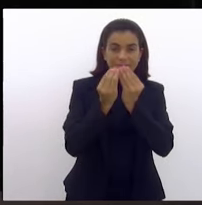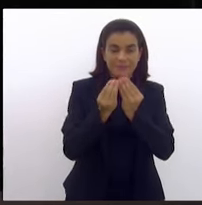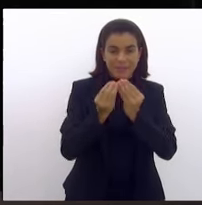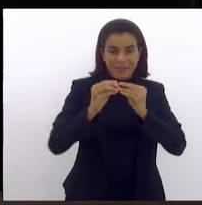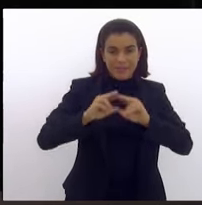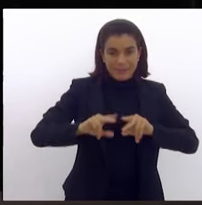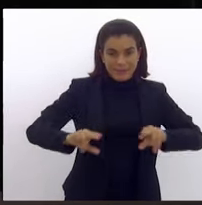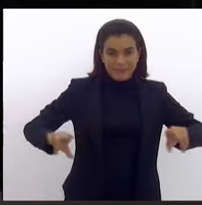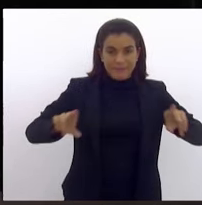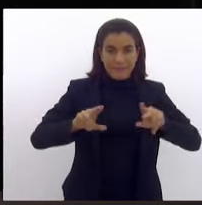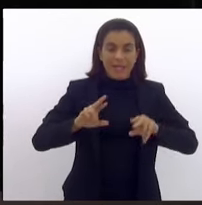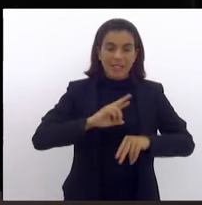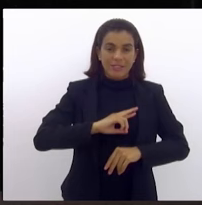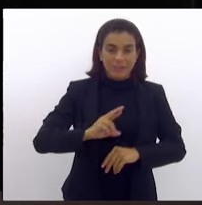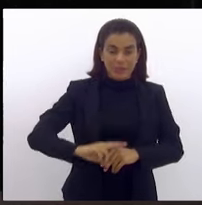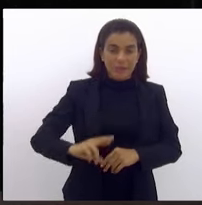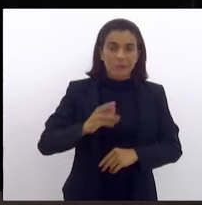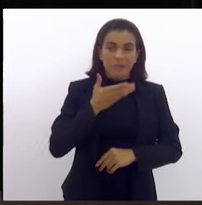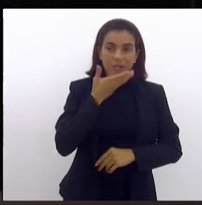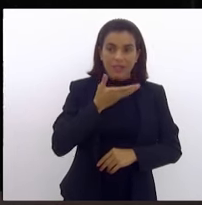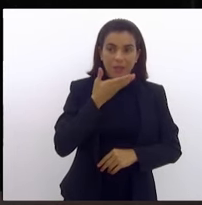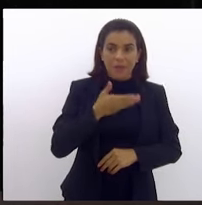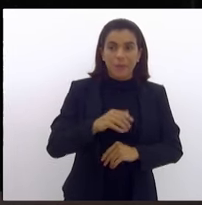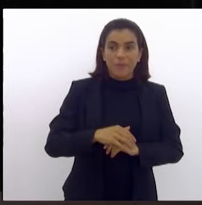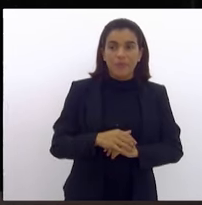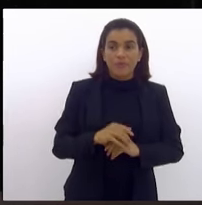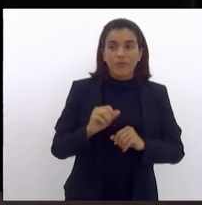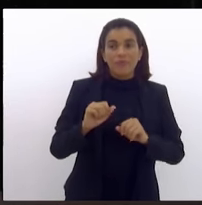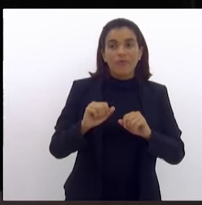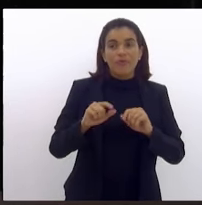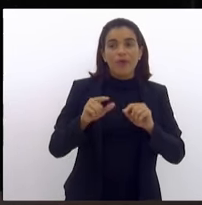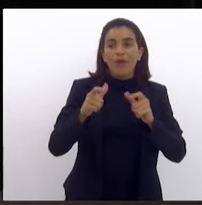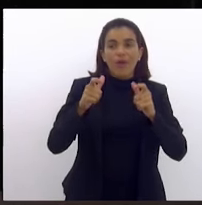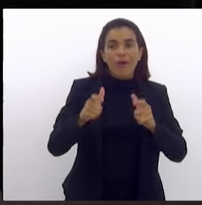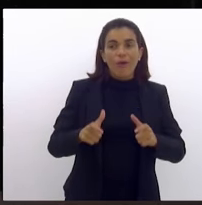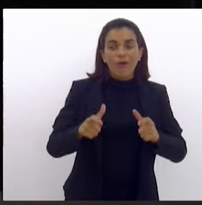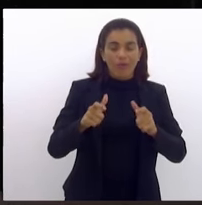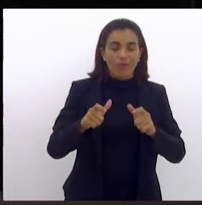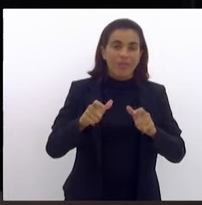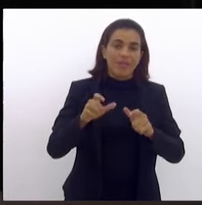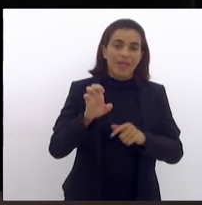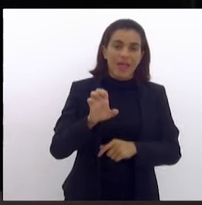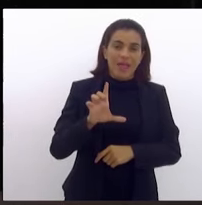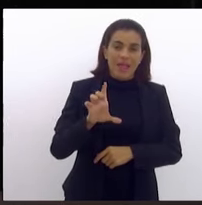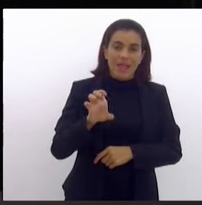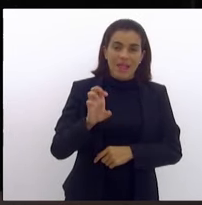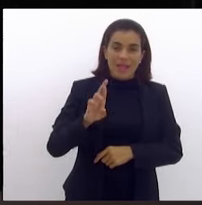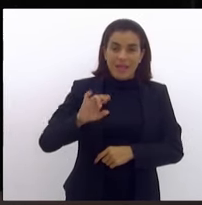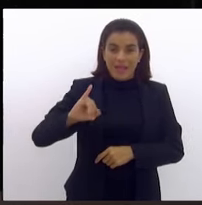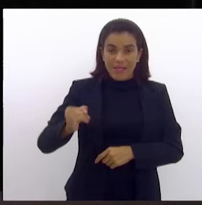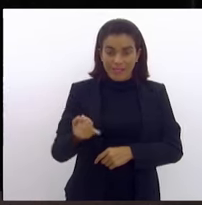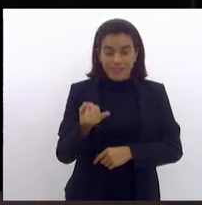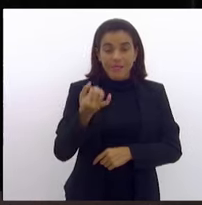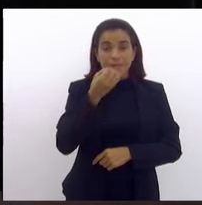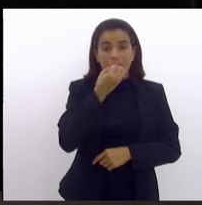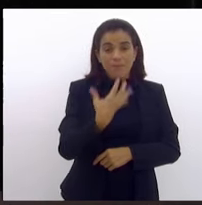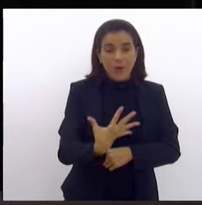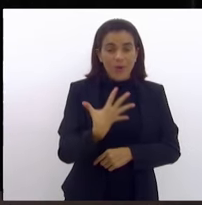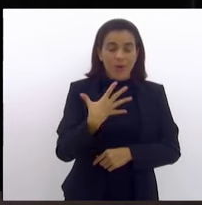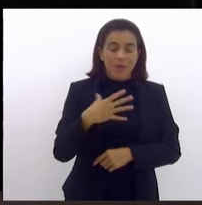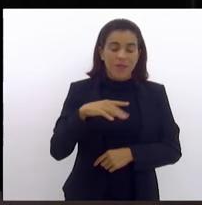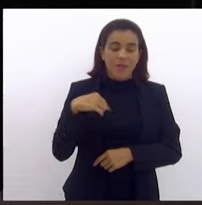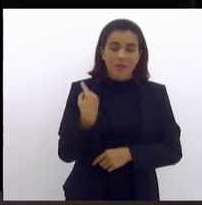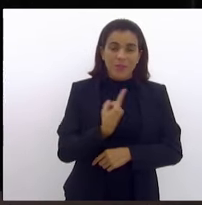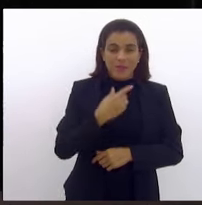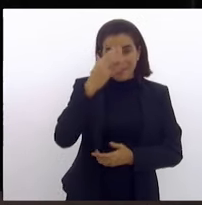Natal hoje aqui na Alerge, que inclusive foi na escola do Legislativo, que é tão bom, né? Também a nossa fé